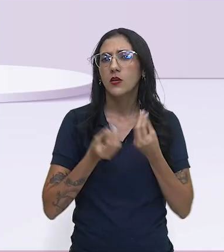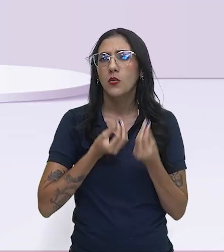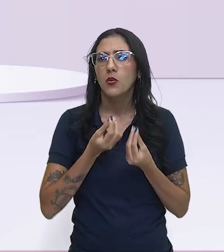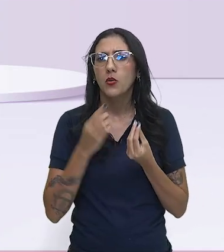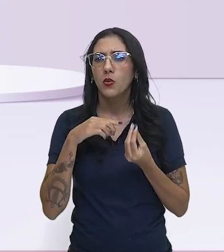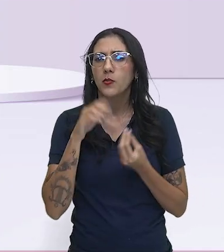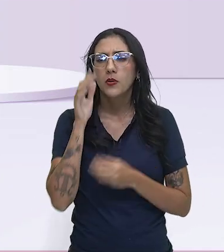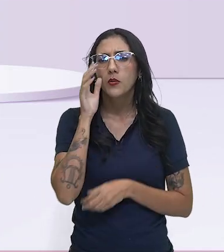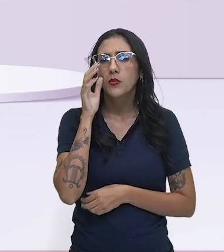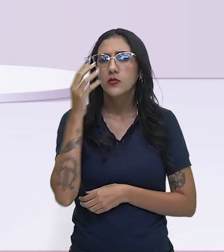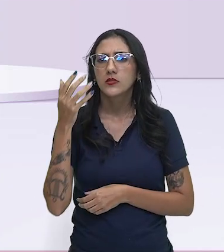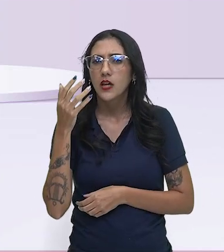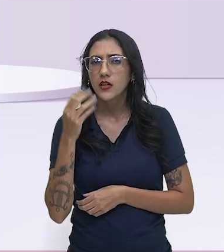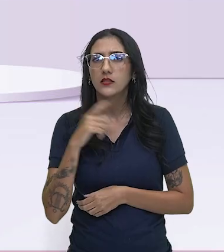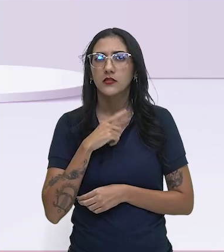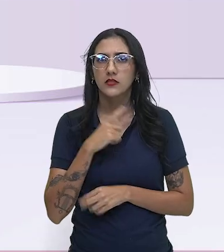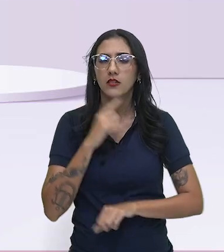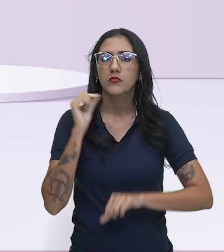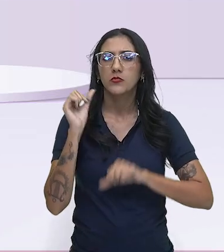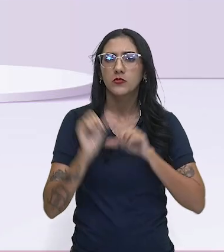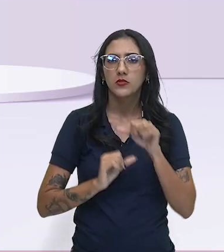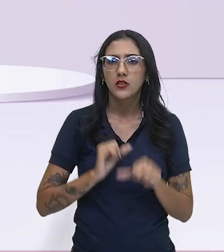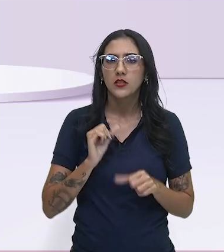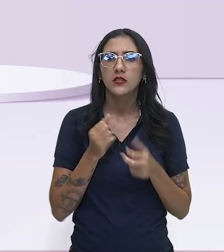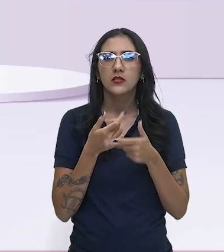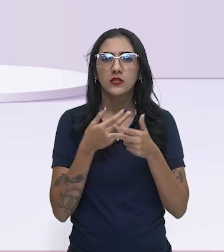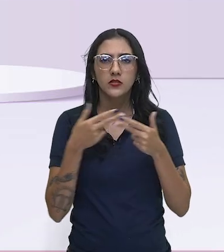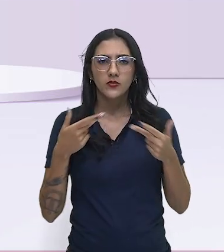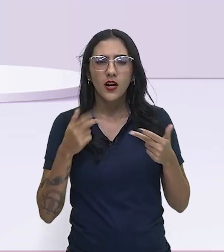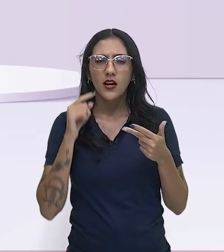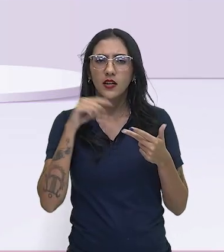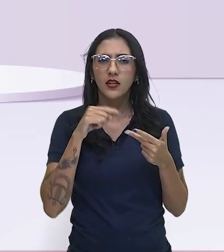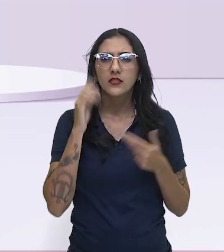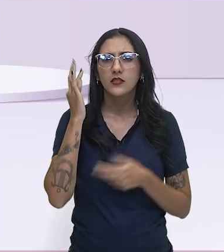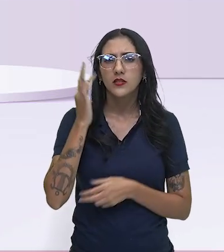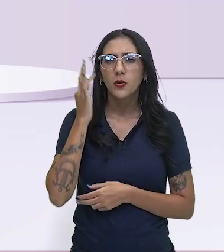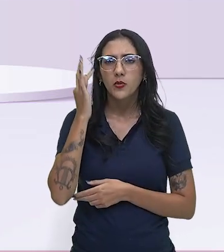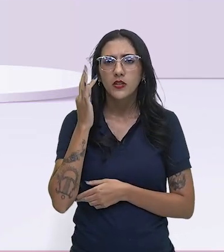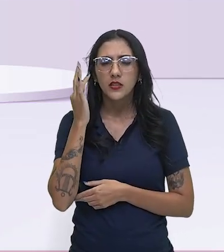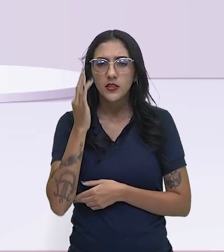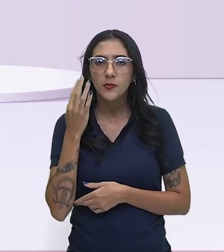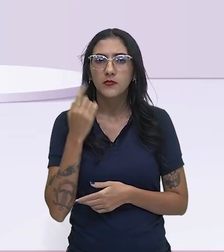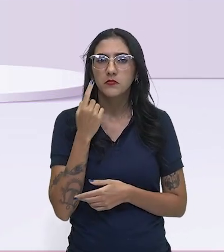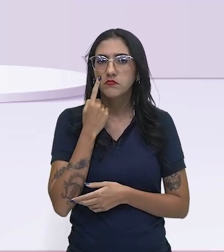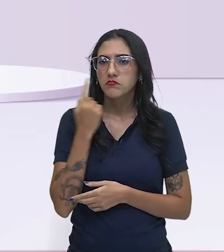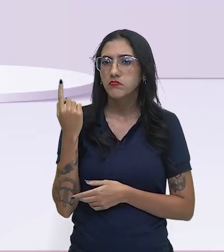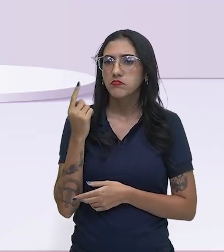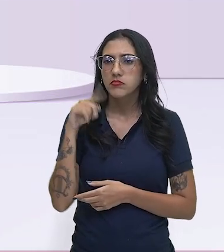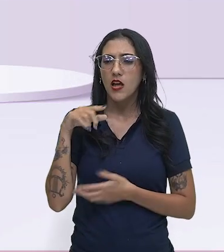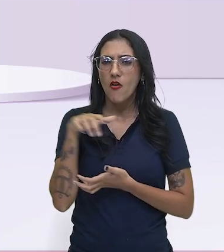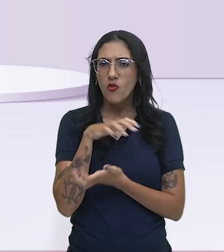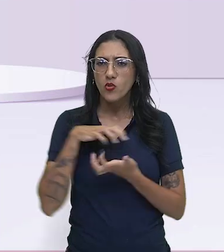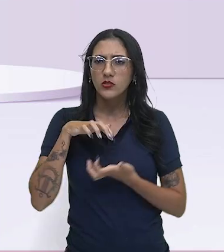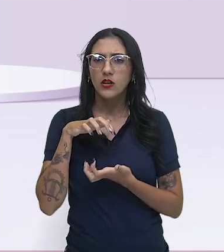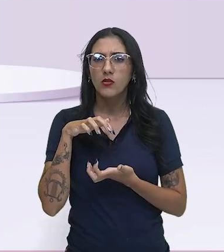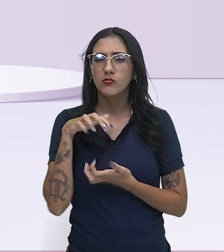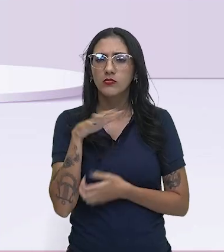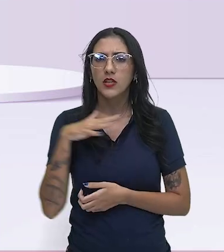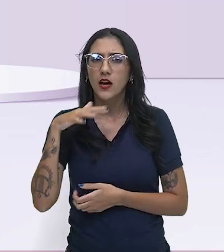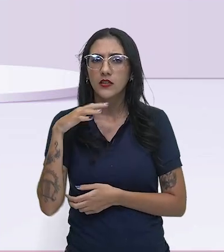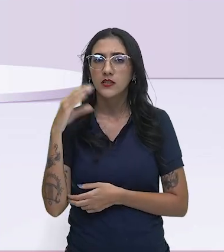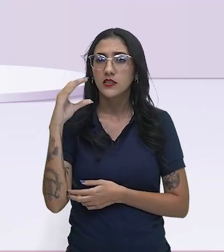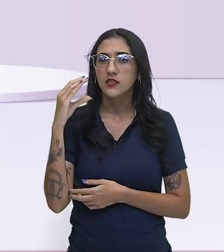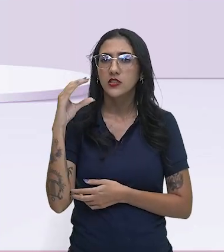paradigma, ele vai se transformar, ele vai se modificar, naquela teoria, a partir de uma revolução científica, que não é uma